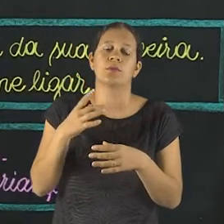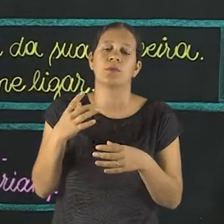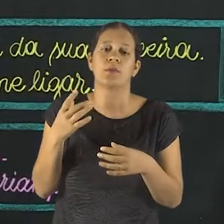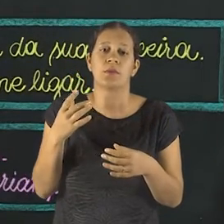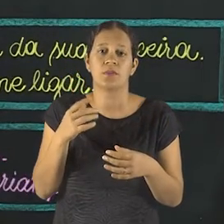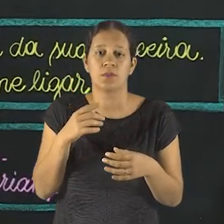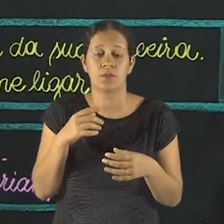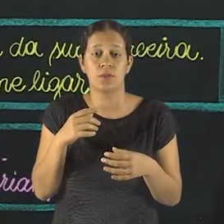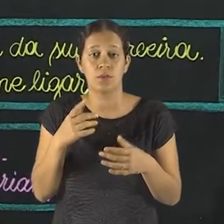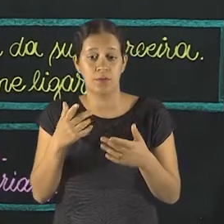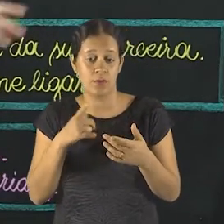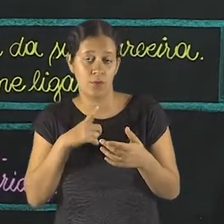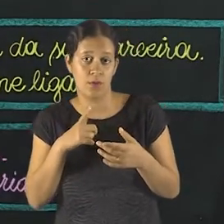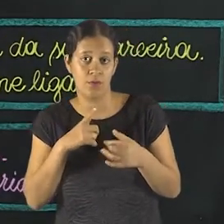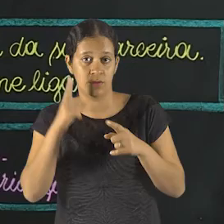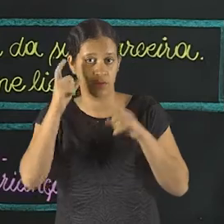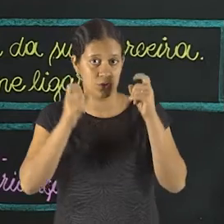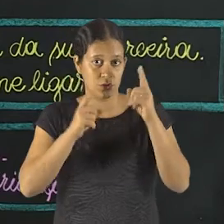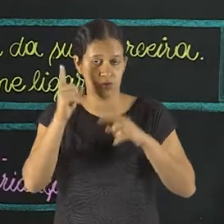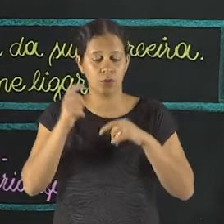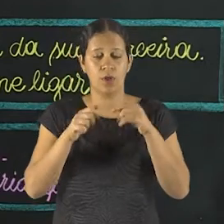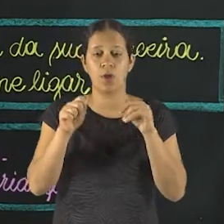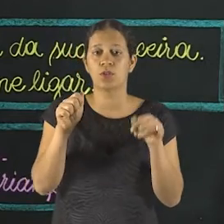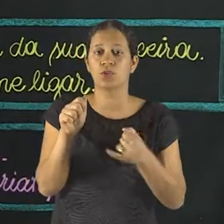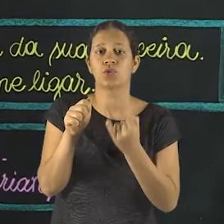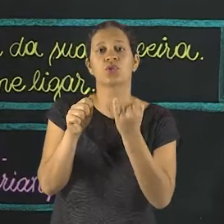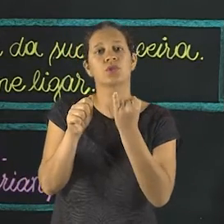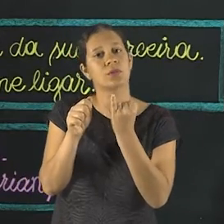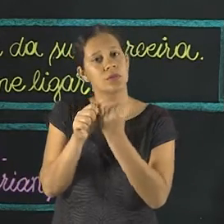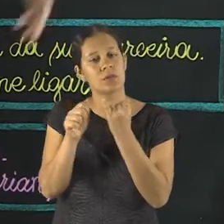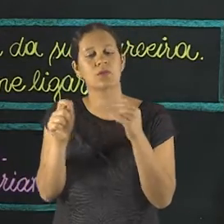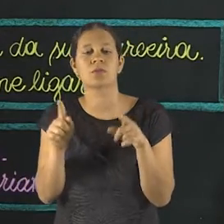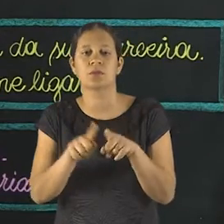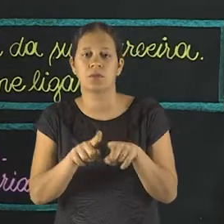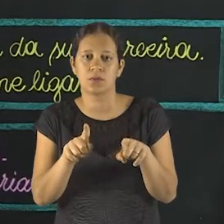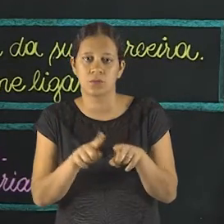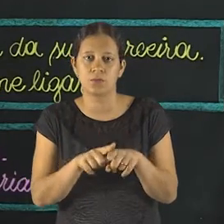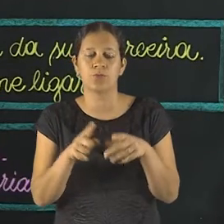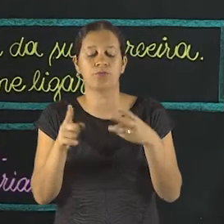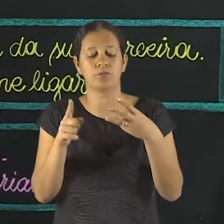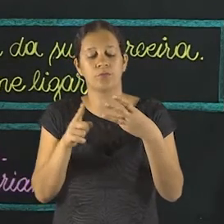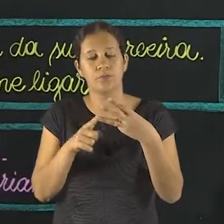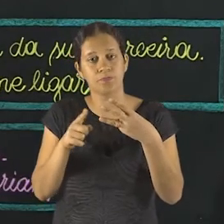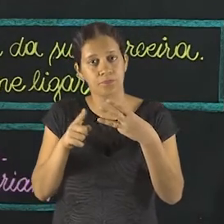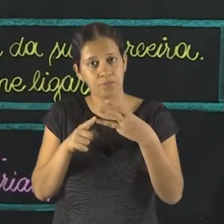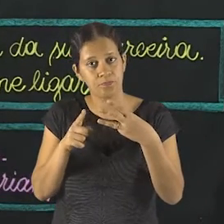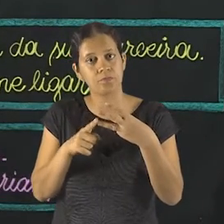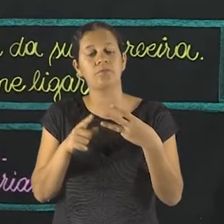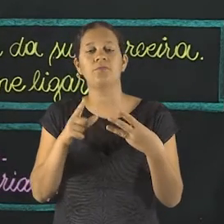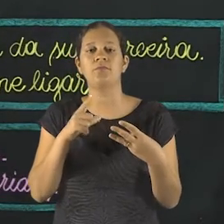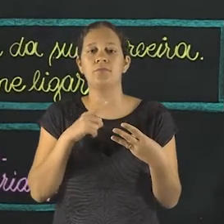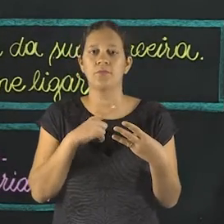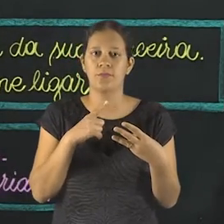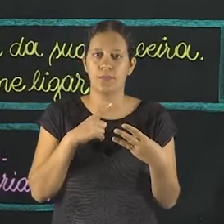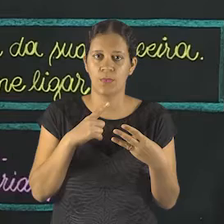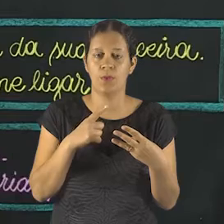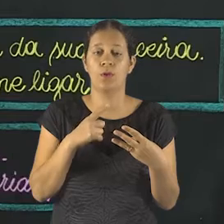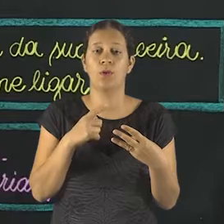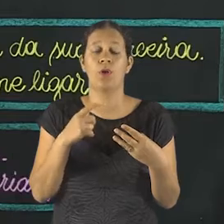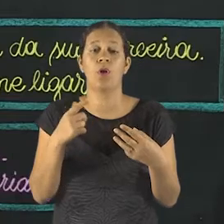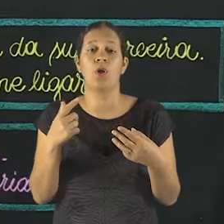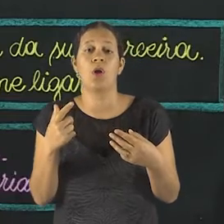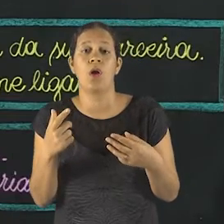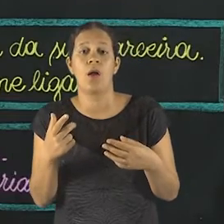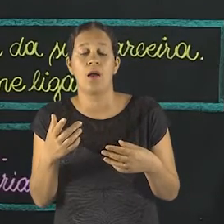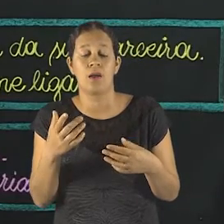indicar algumas expressões que funcionam como adjetivo. Por isso que também o particípio é considerado uma forma nominal.